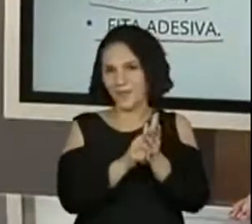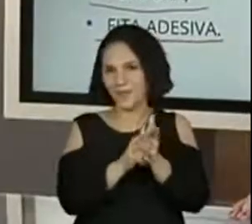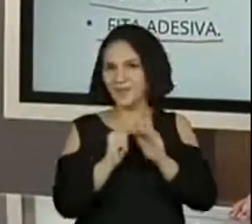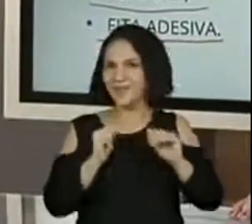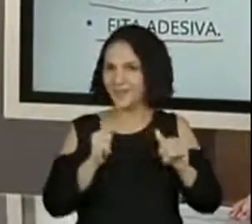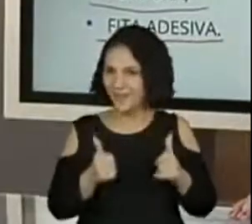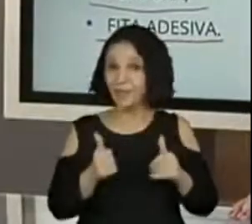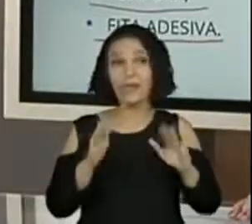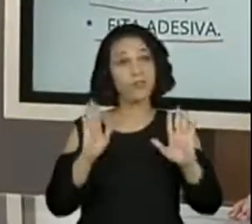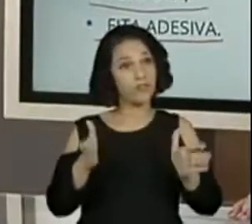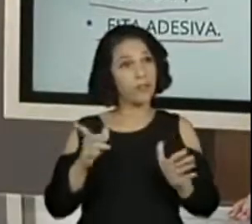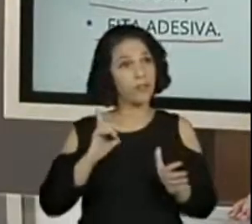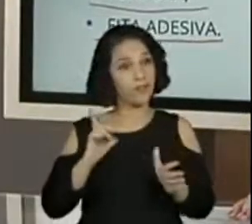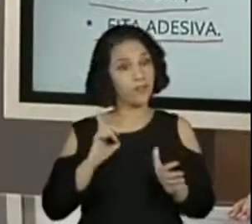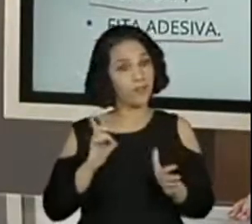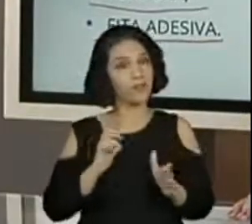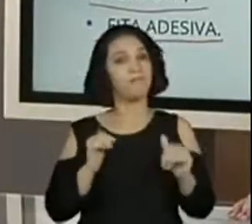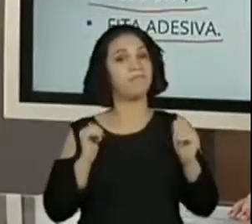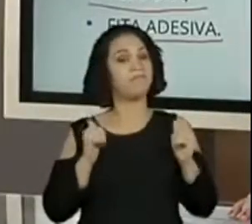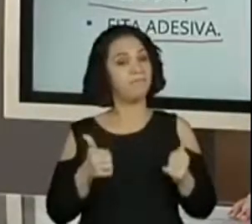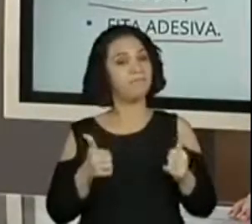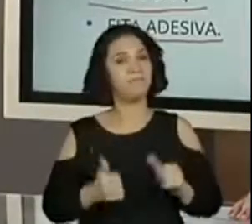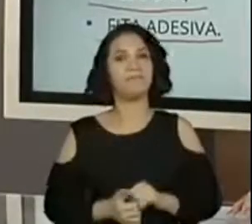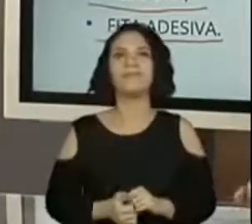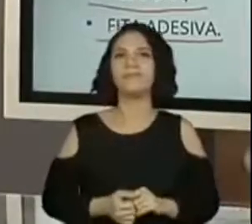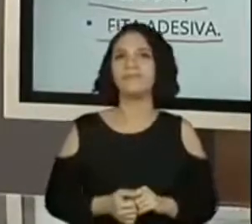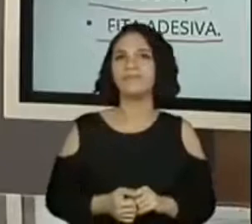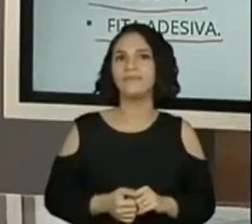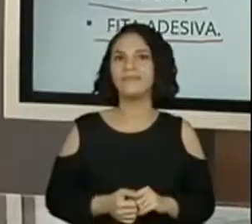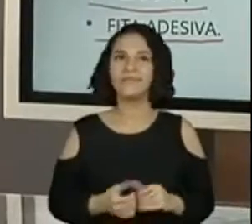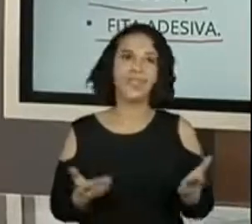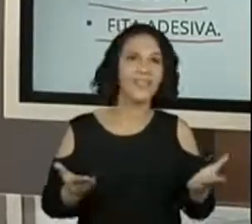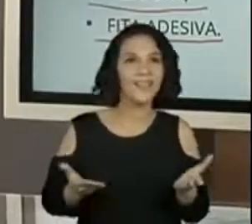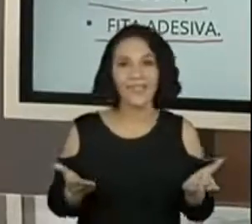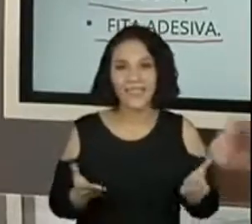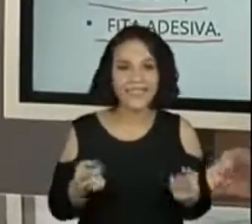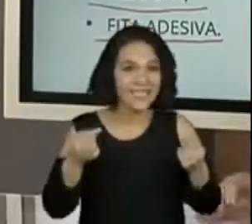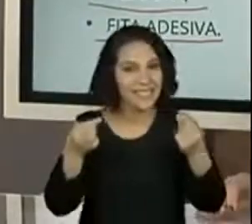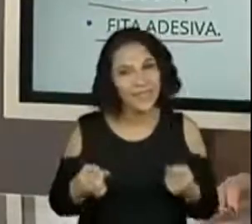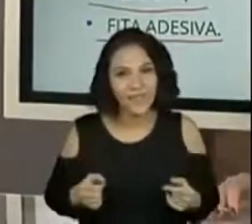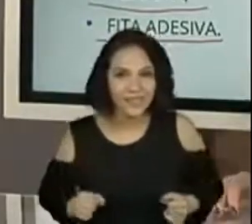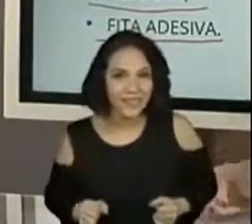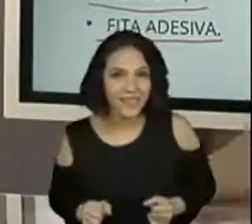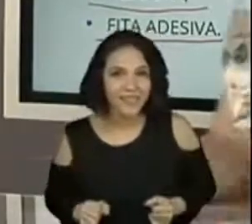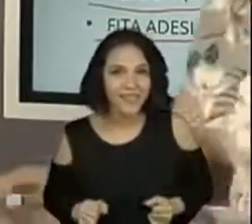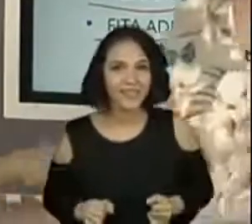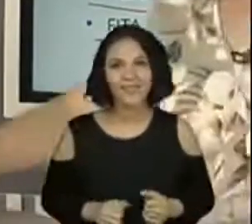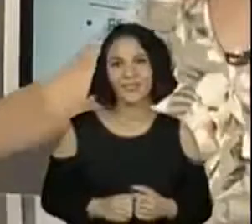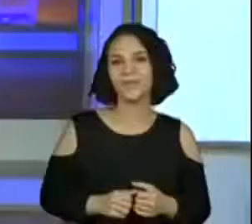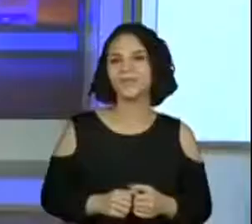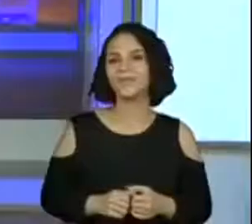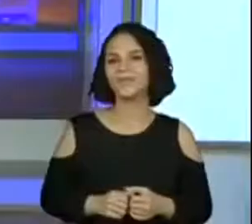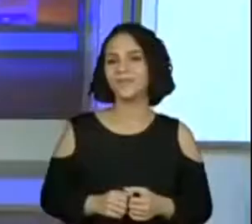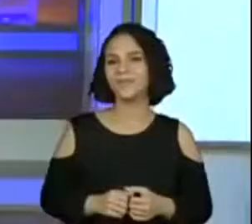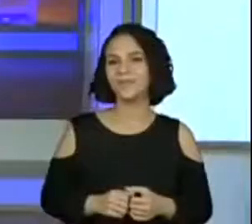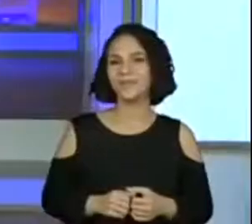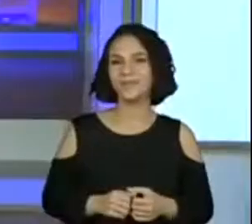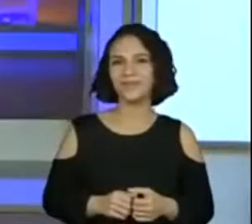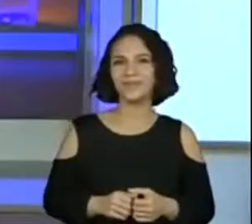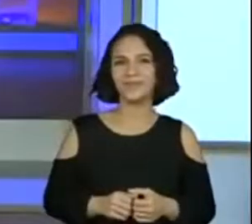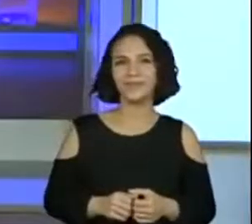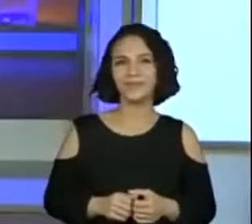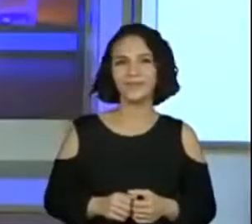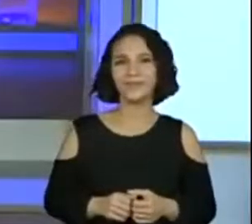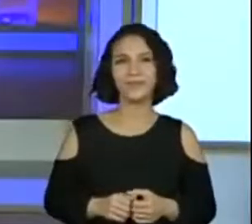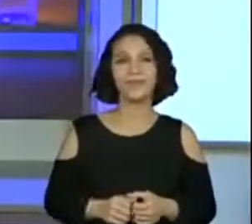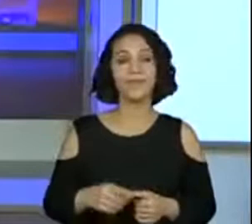a gente já tem o nosso reloginho, tchum, tchum, tchum, chegou a hora do desafio. Professora Fran, fica com esse, tá. Que